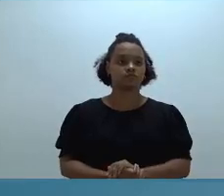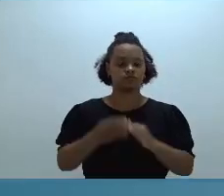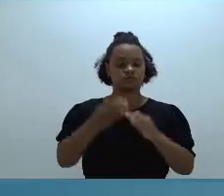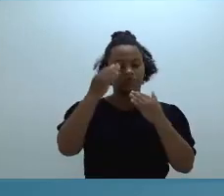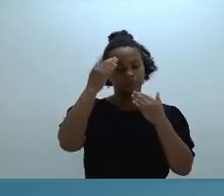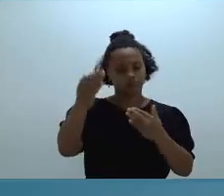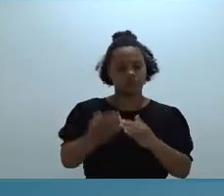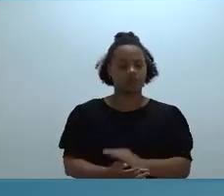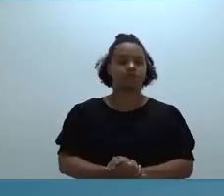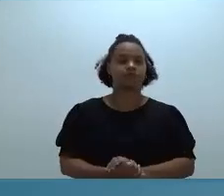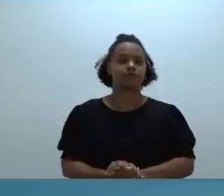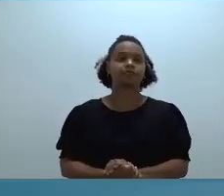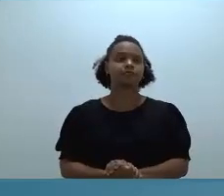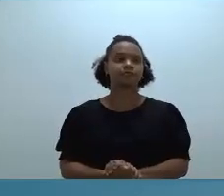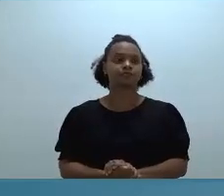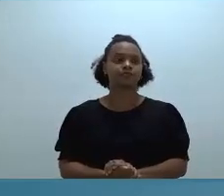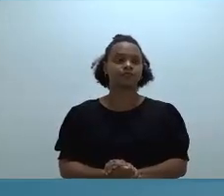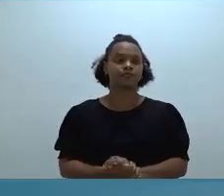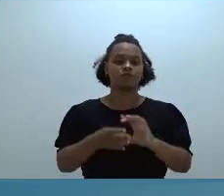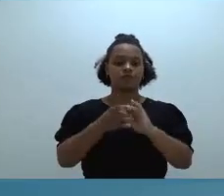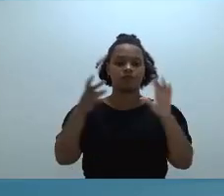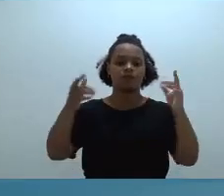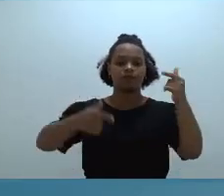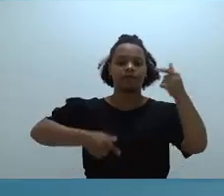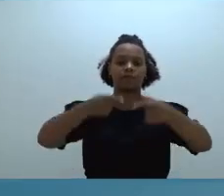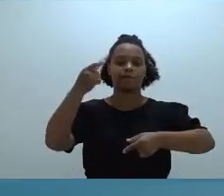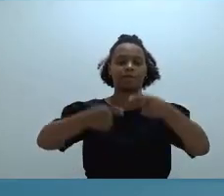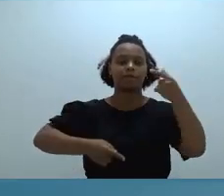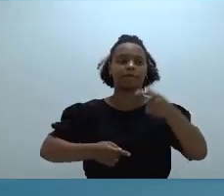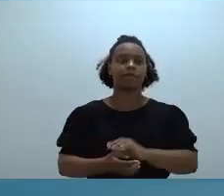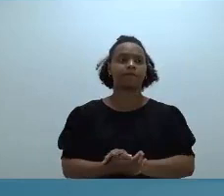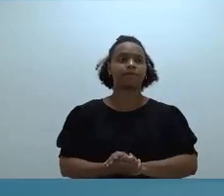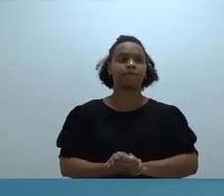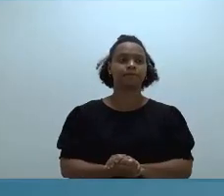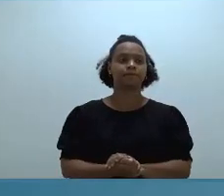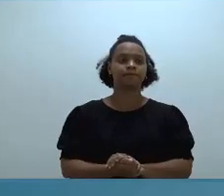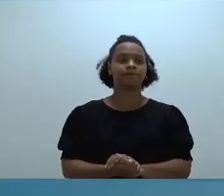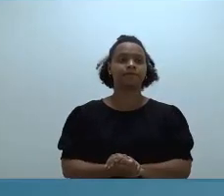Pois não. Continua em discussão.